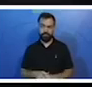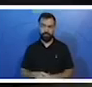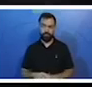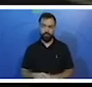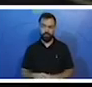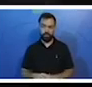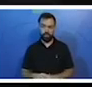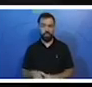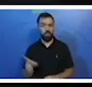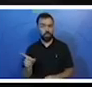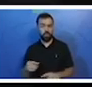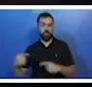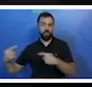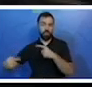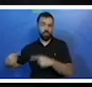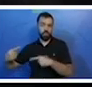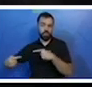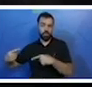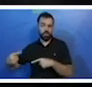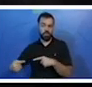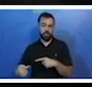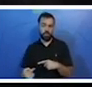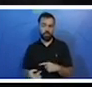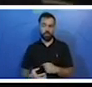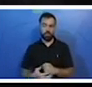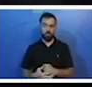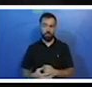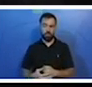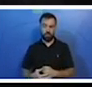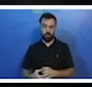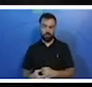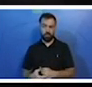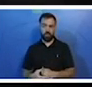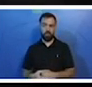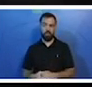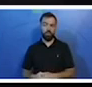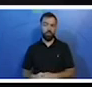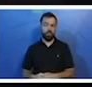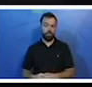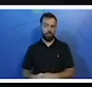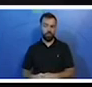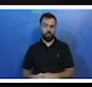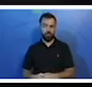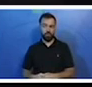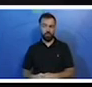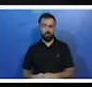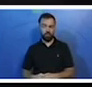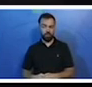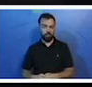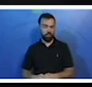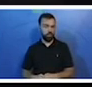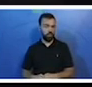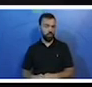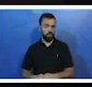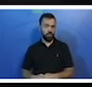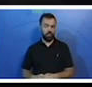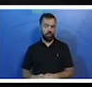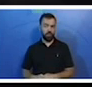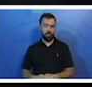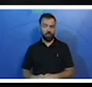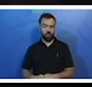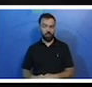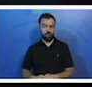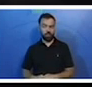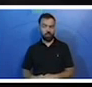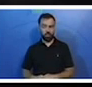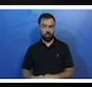Então, o ciclismo competitivo, nós vamos falar sobre ele mais nas nossas próximas aulas. Hoje nós vamos falar um pouquinho mais sobre o ciclismo lazer.